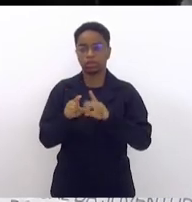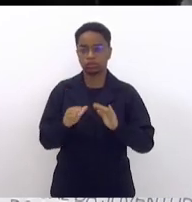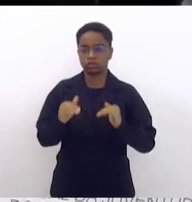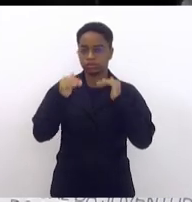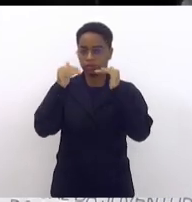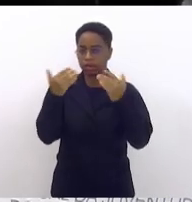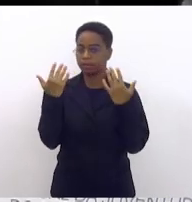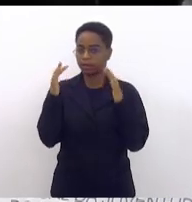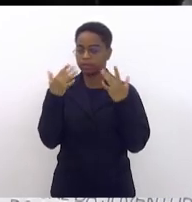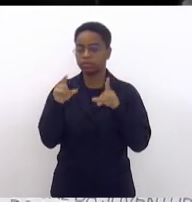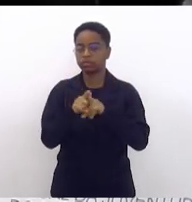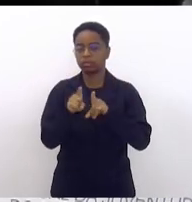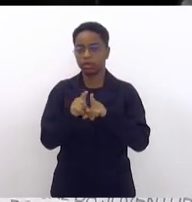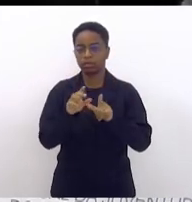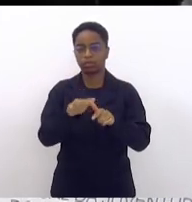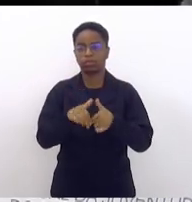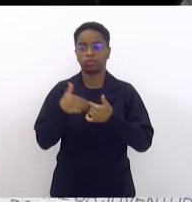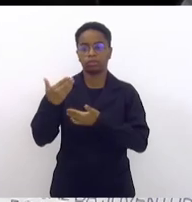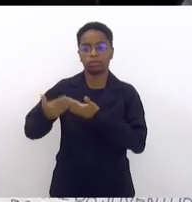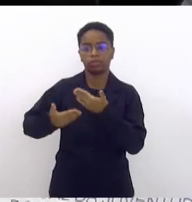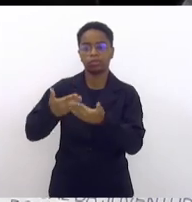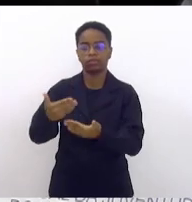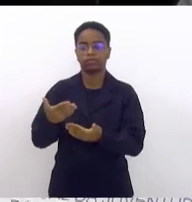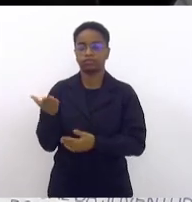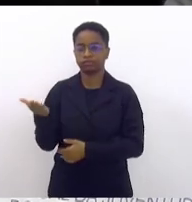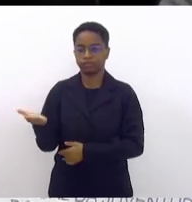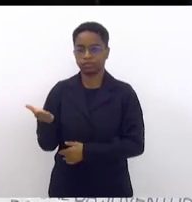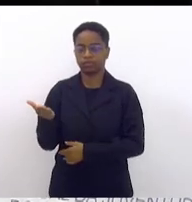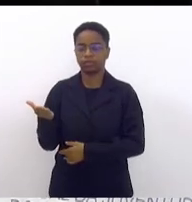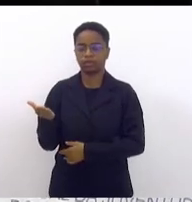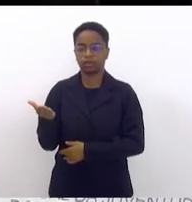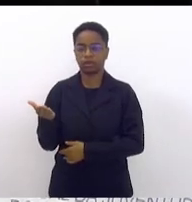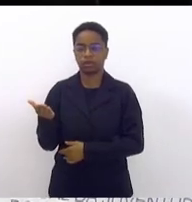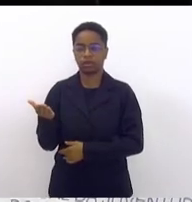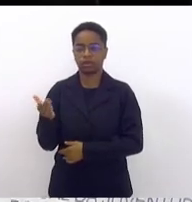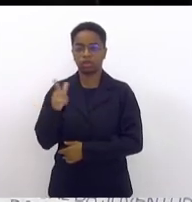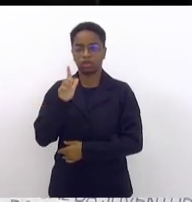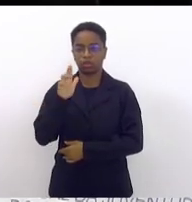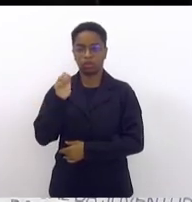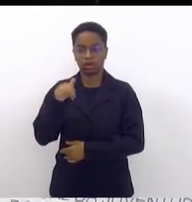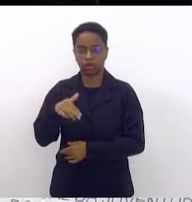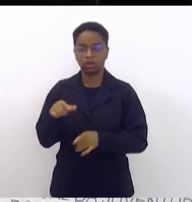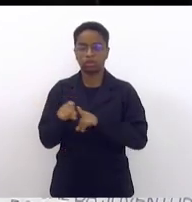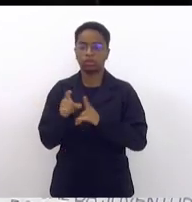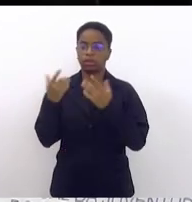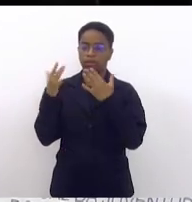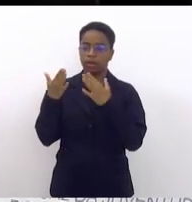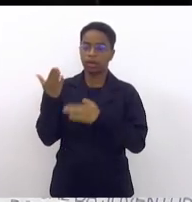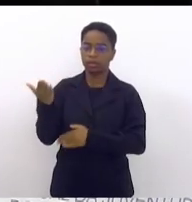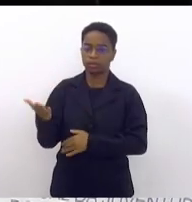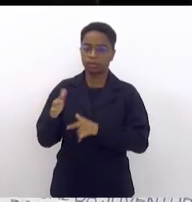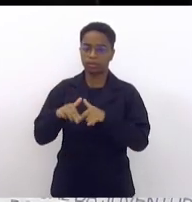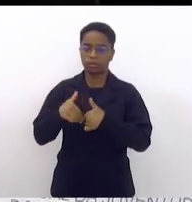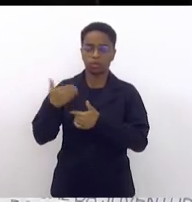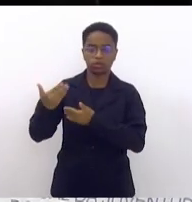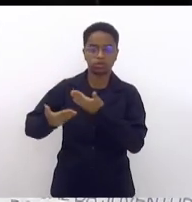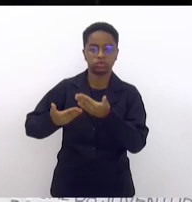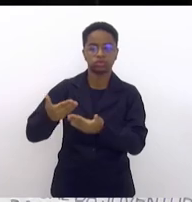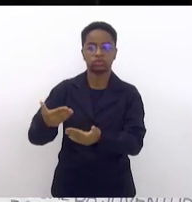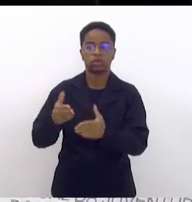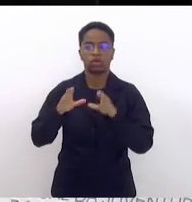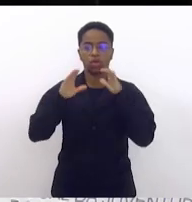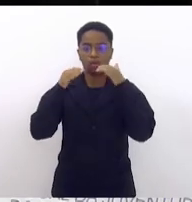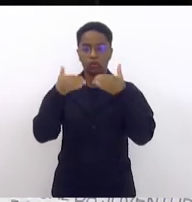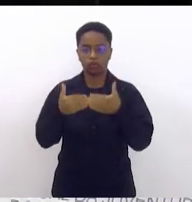parabenizá-lo pelo processo de nosso superintendente Estadual Luan e parabenizá-lo pelo processo da da